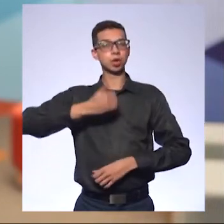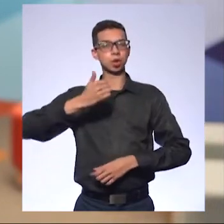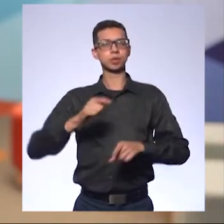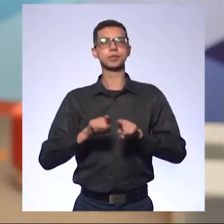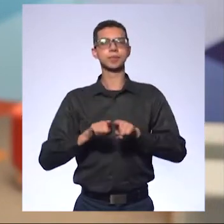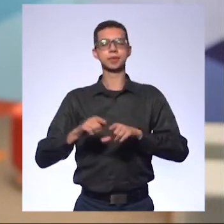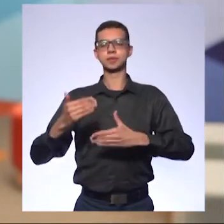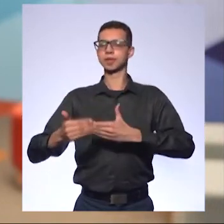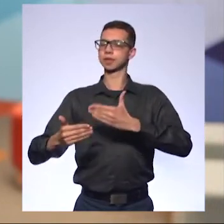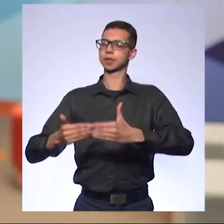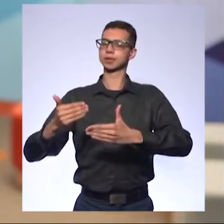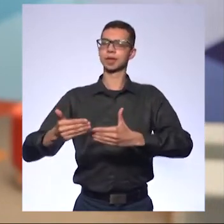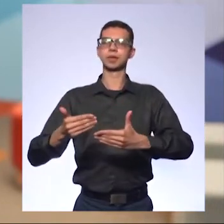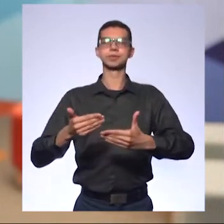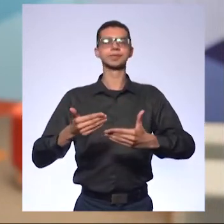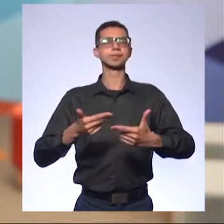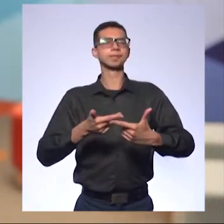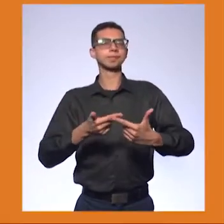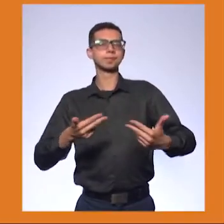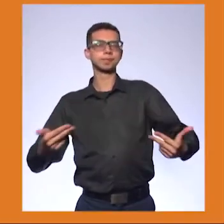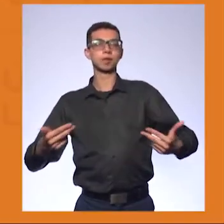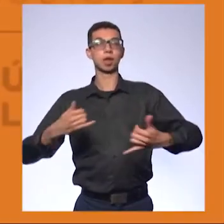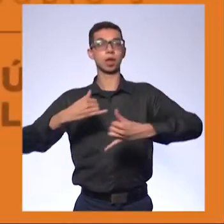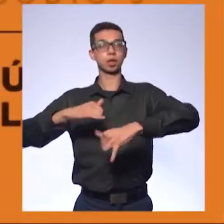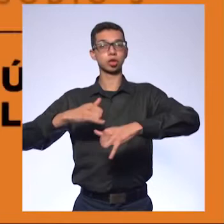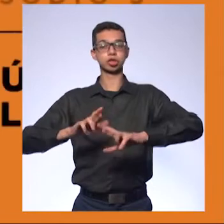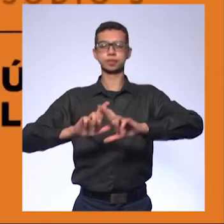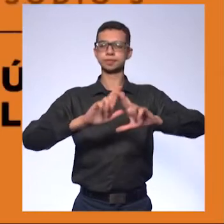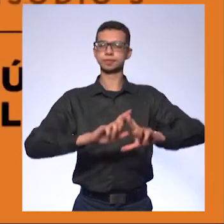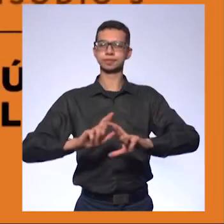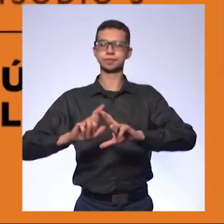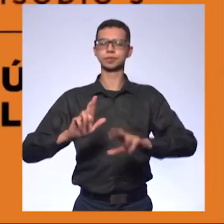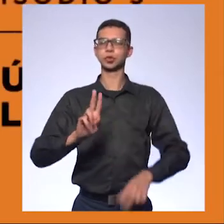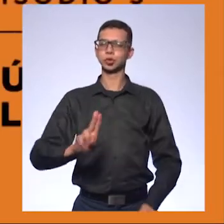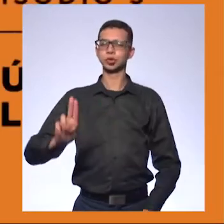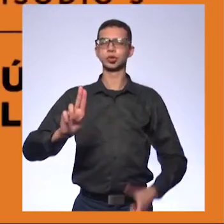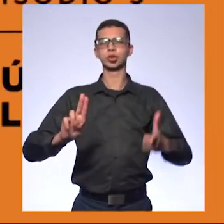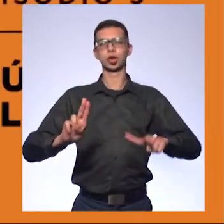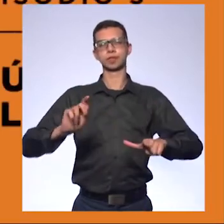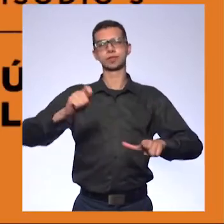e também em energias renováveis.